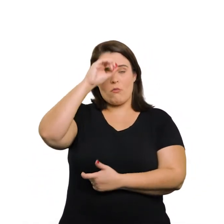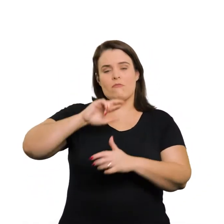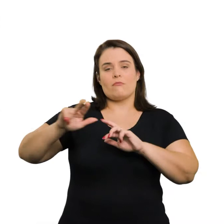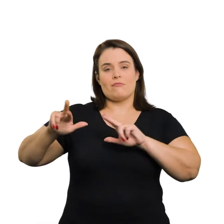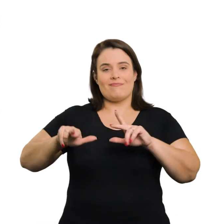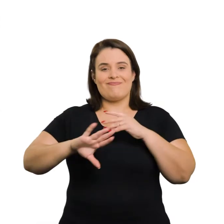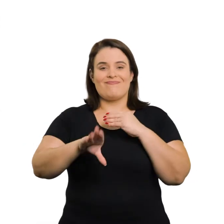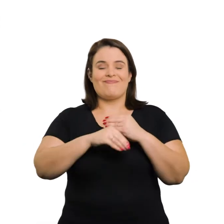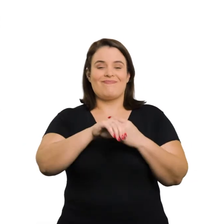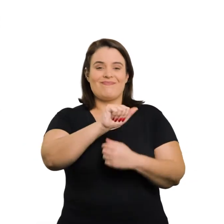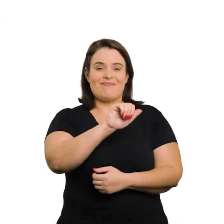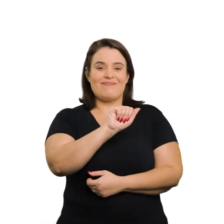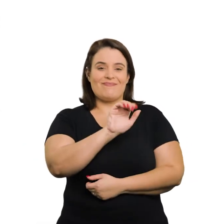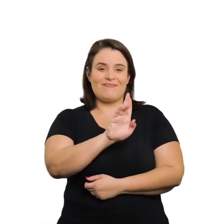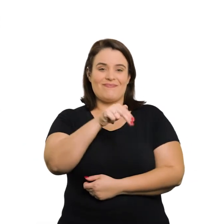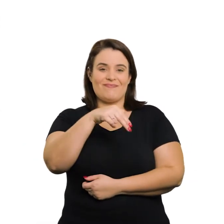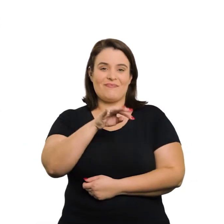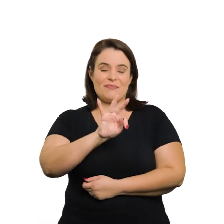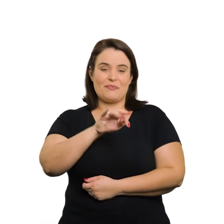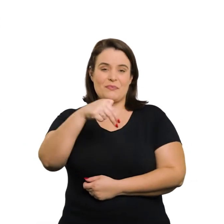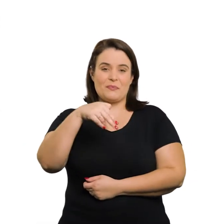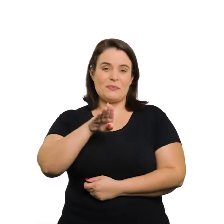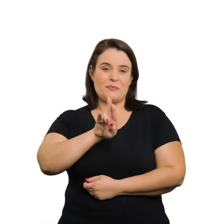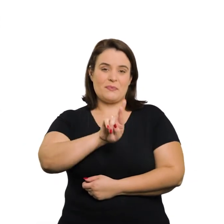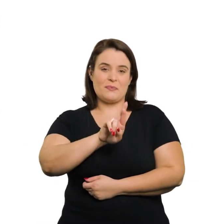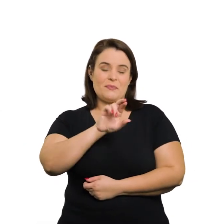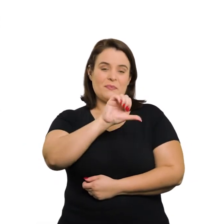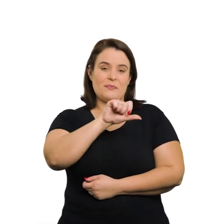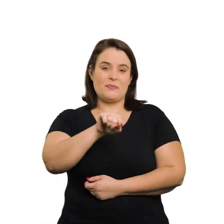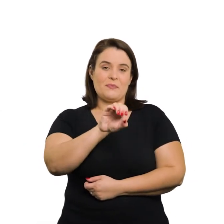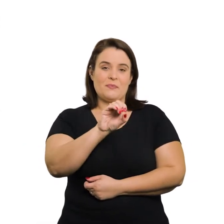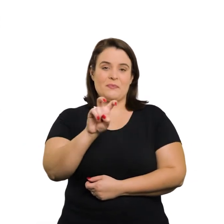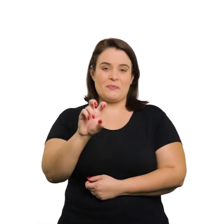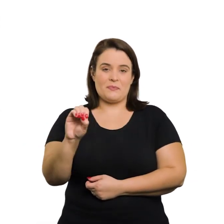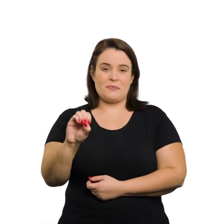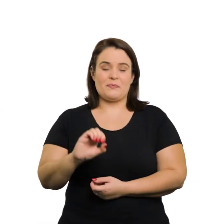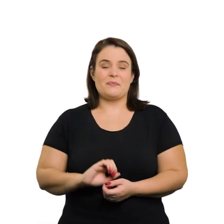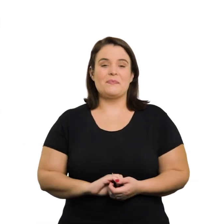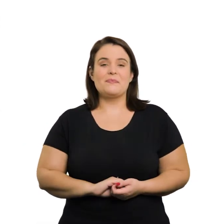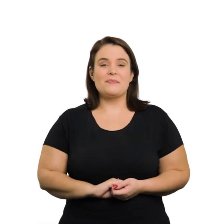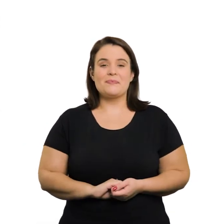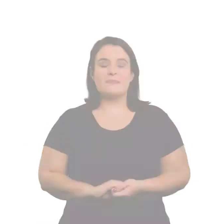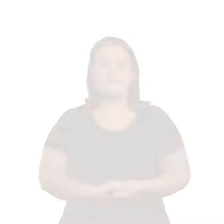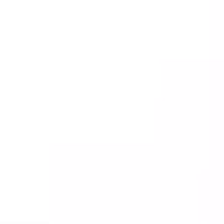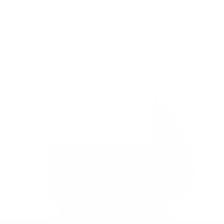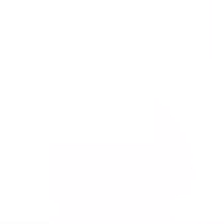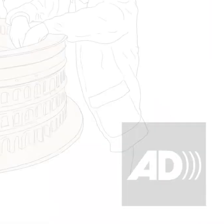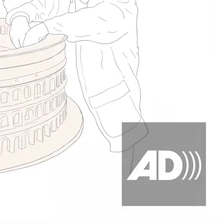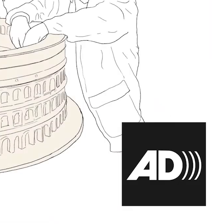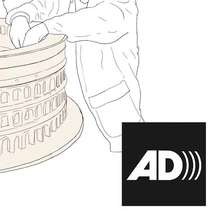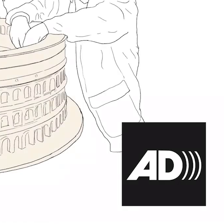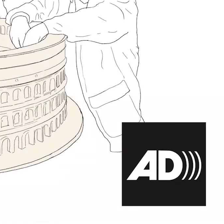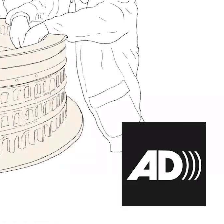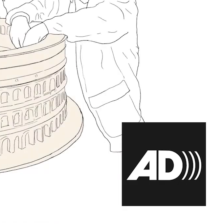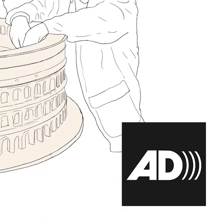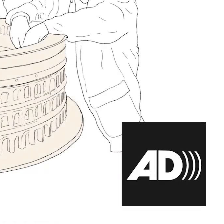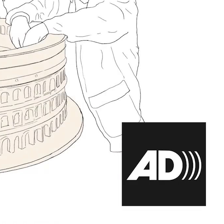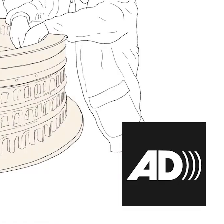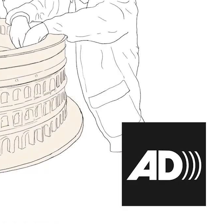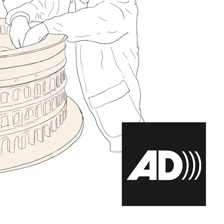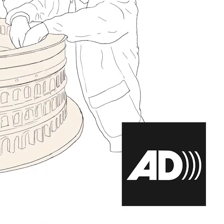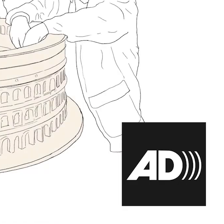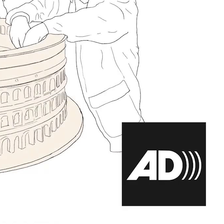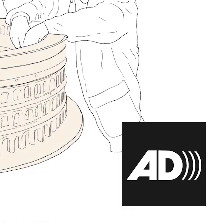analfabetos, entre outros. Anexo A, ABNT, NBR 9050. Uma